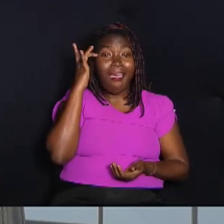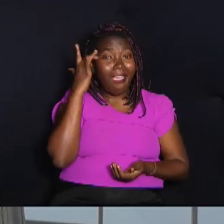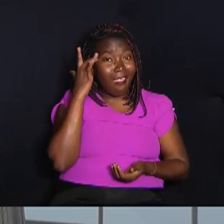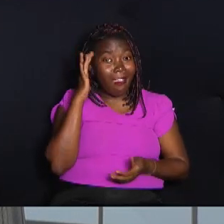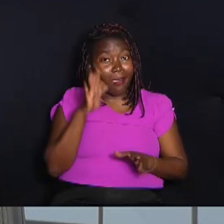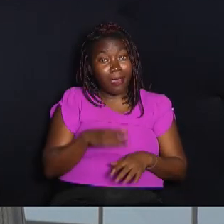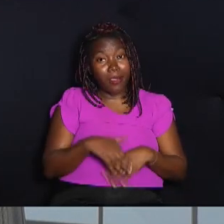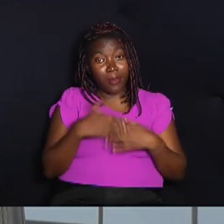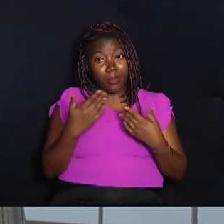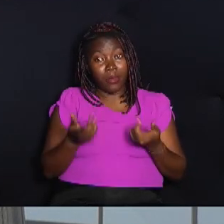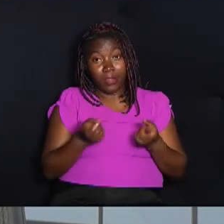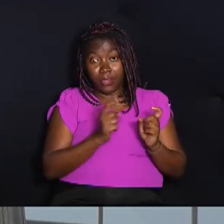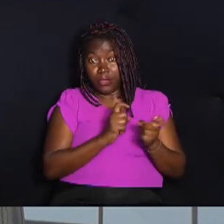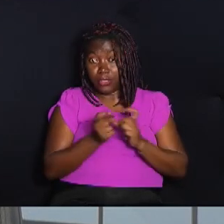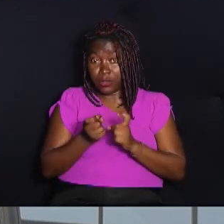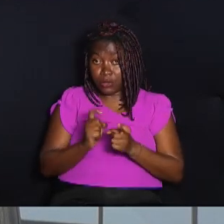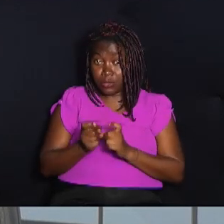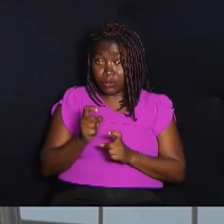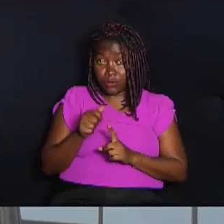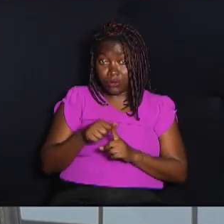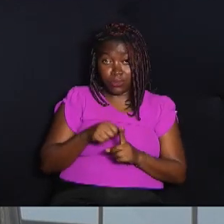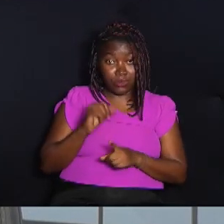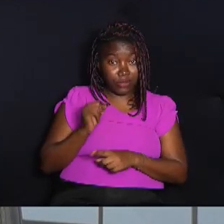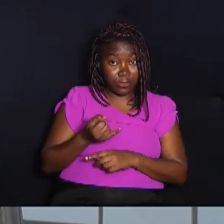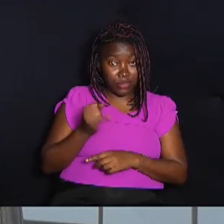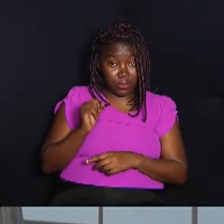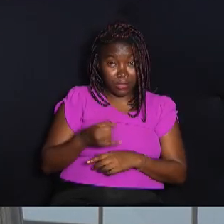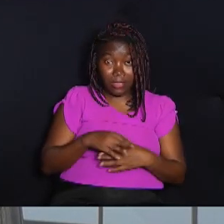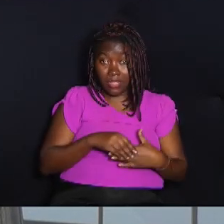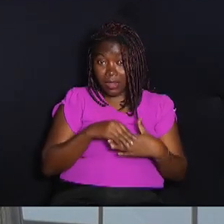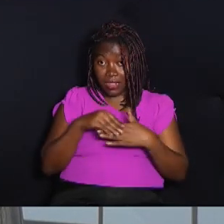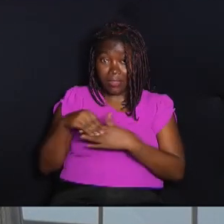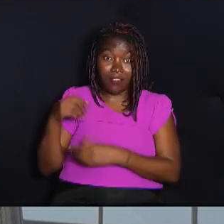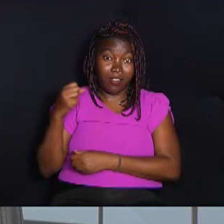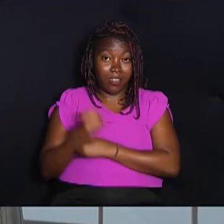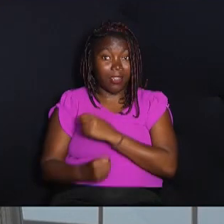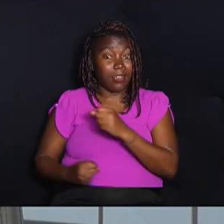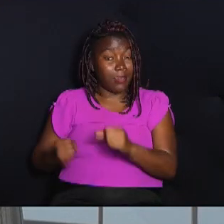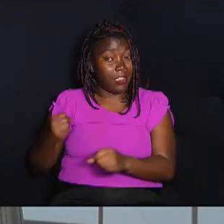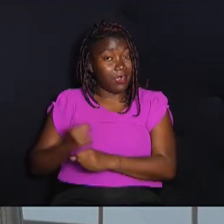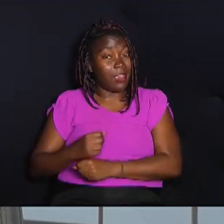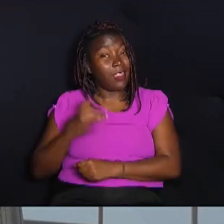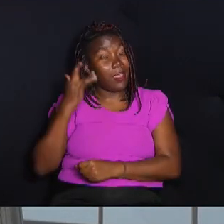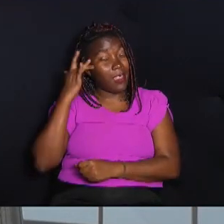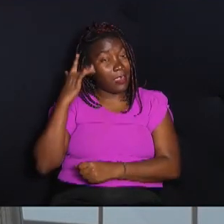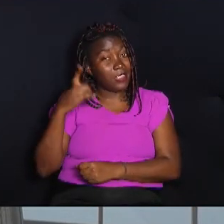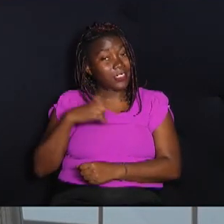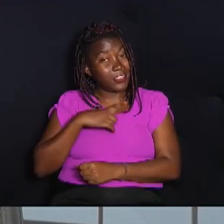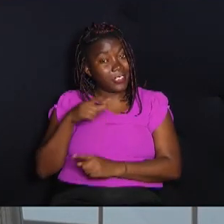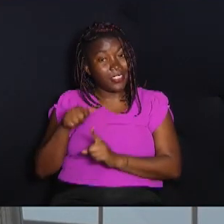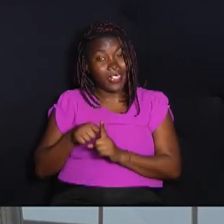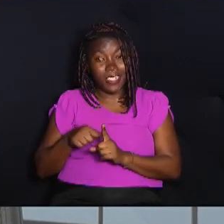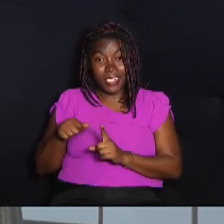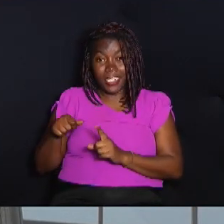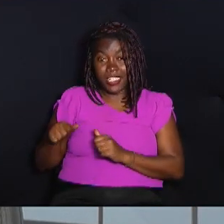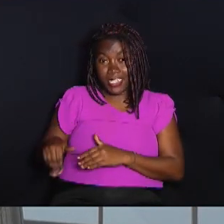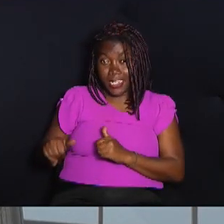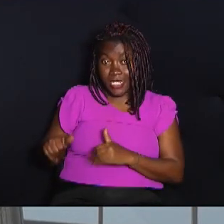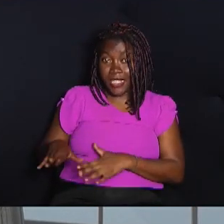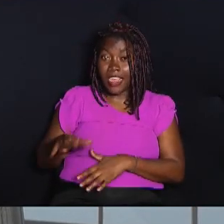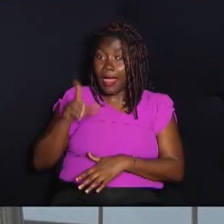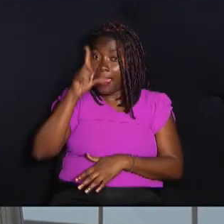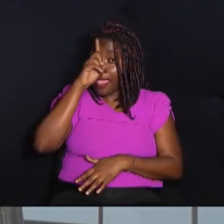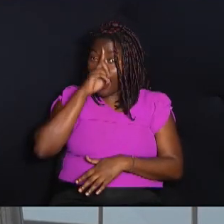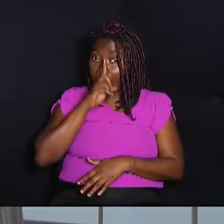gente discute em janeiro e leva para o ano, né, eu acho que a gente tem aí Setembro Amarelo, né, que